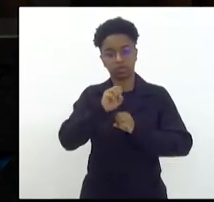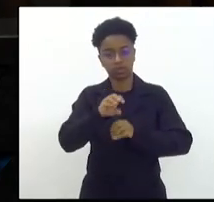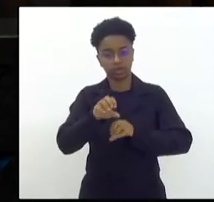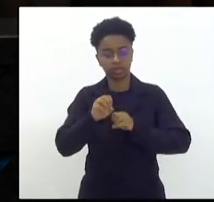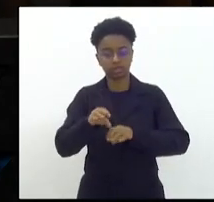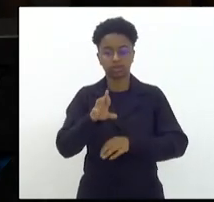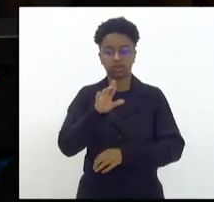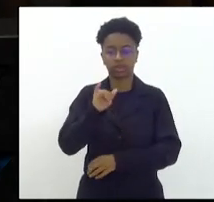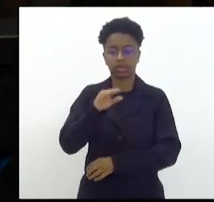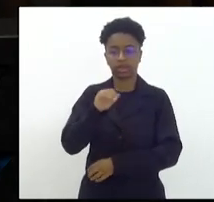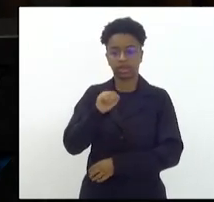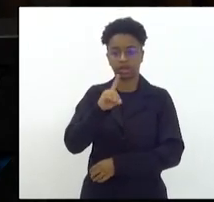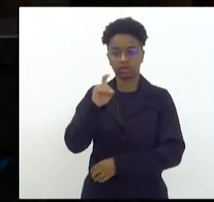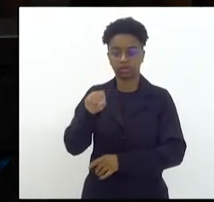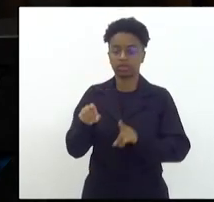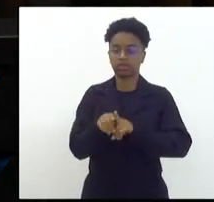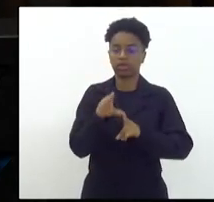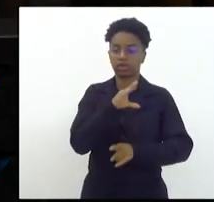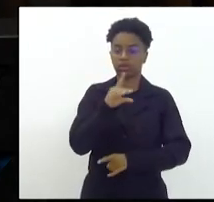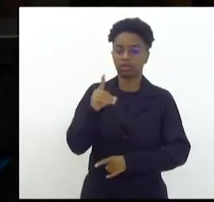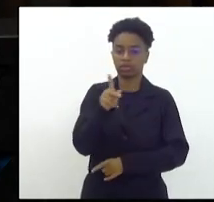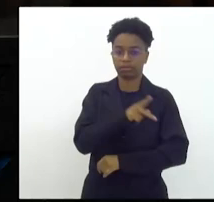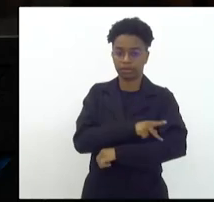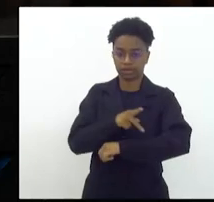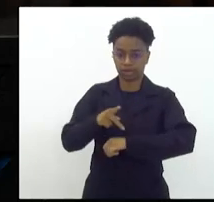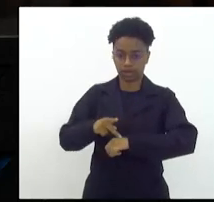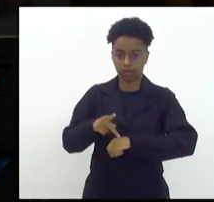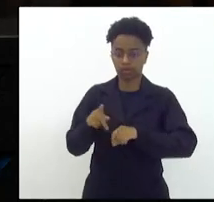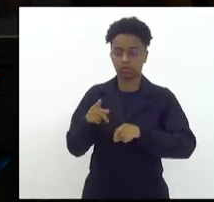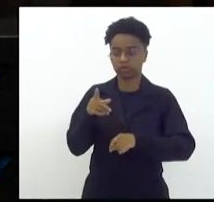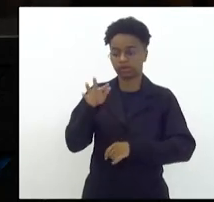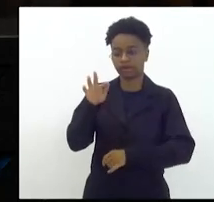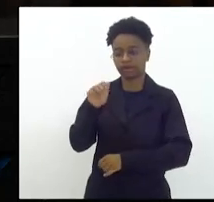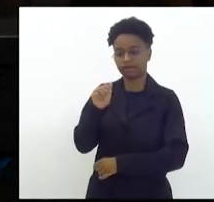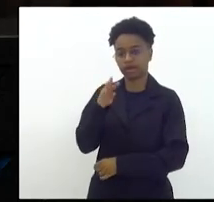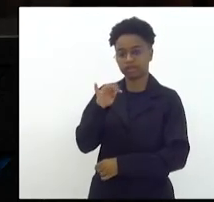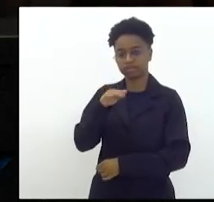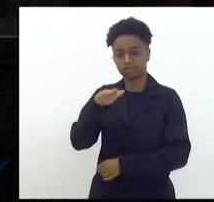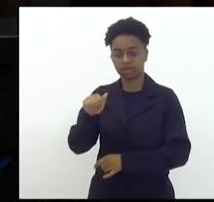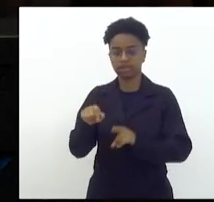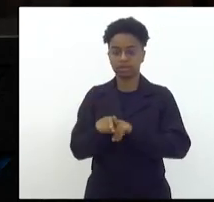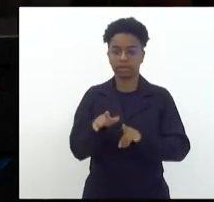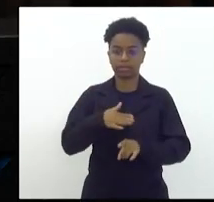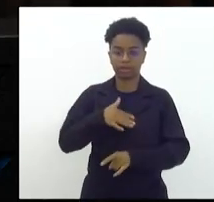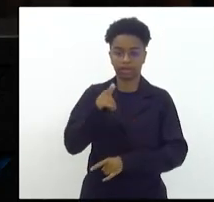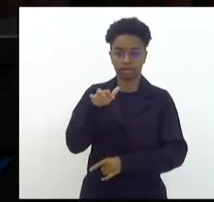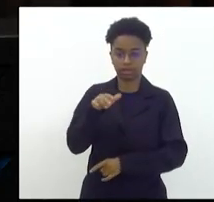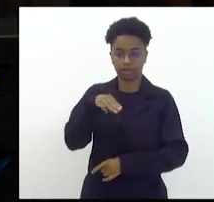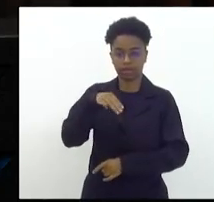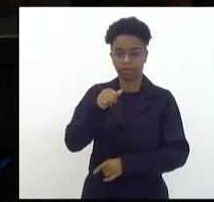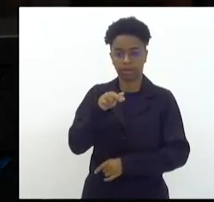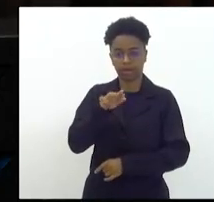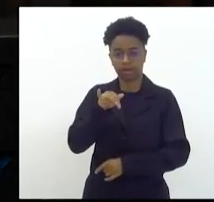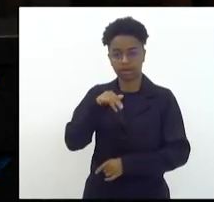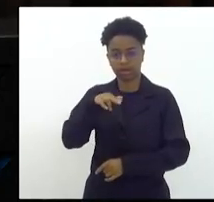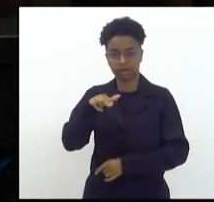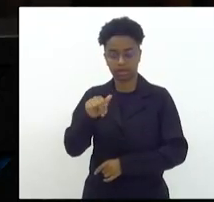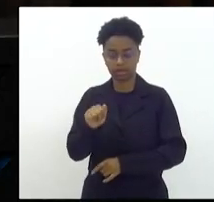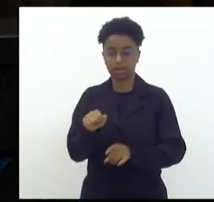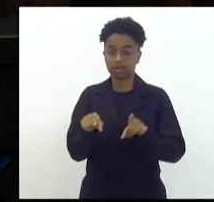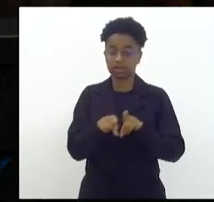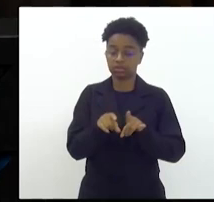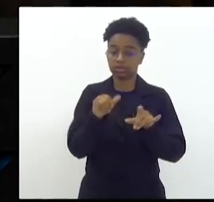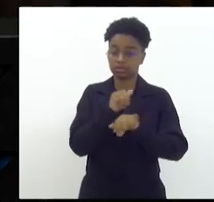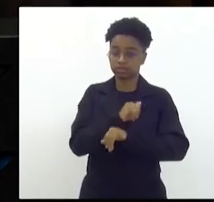Ricardo Almeida a Coordenadoria pedagógica na pessoa da Fátima e a minha irmã Marina e também falar que tá